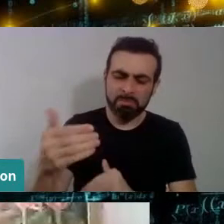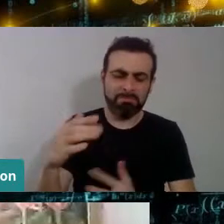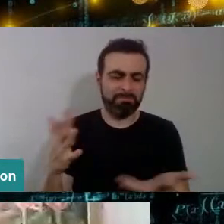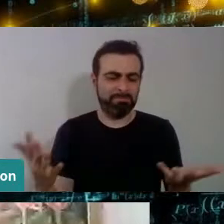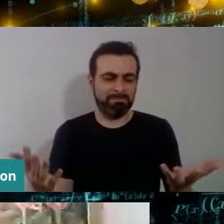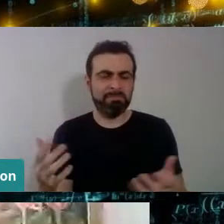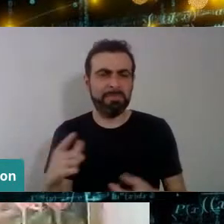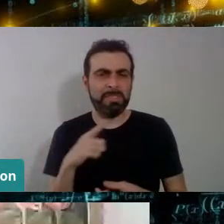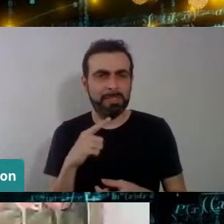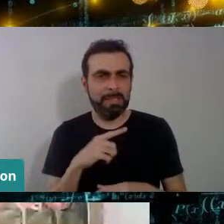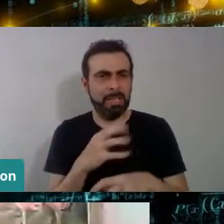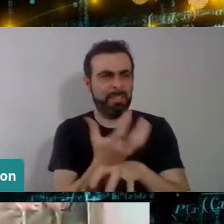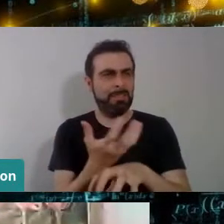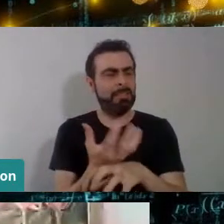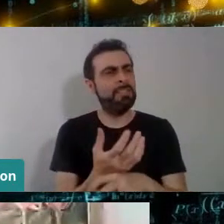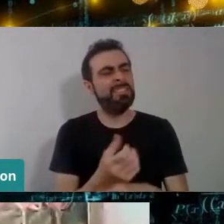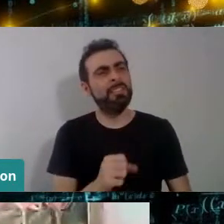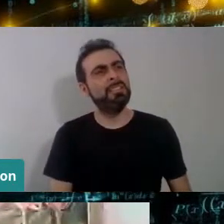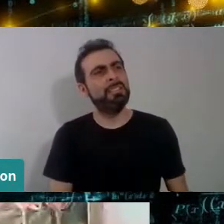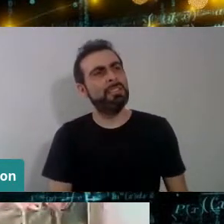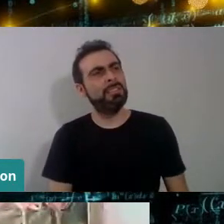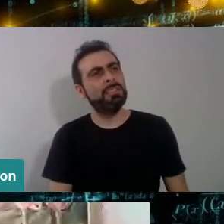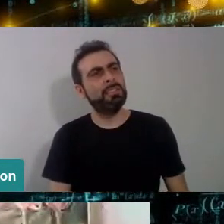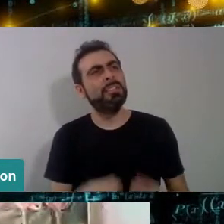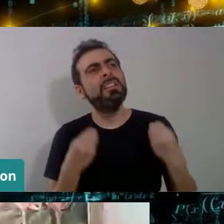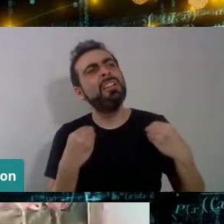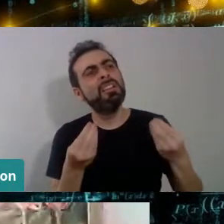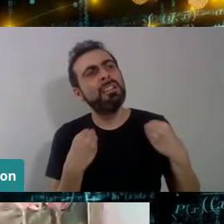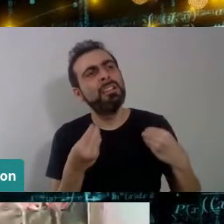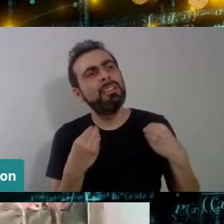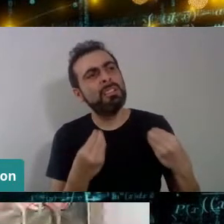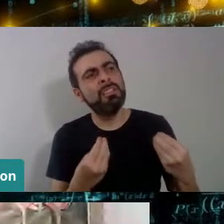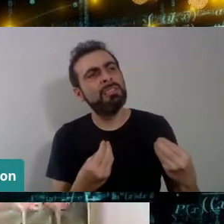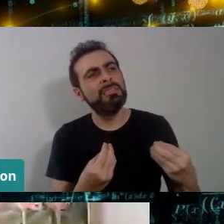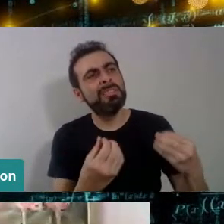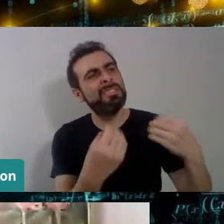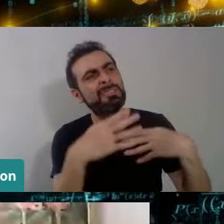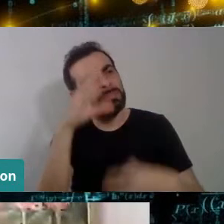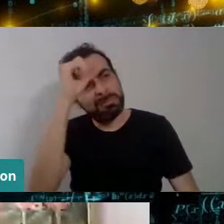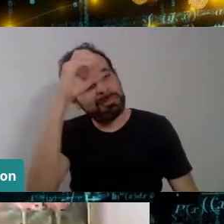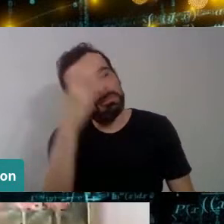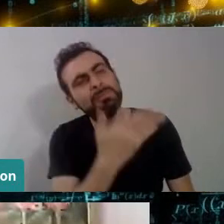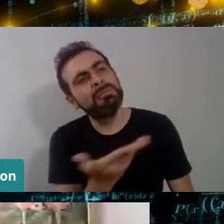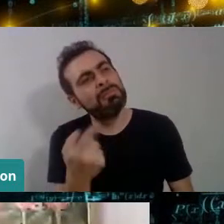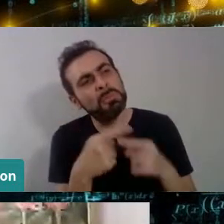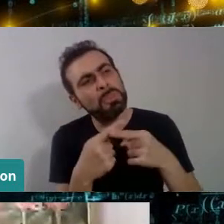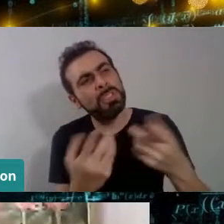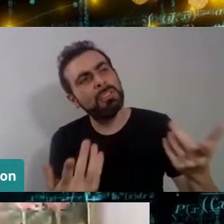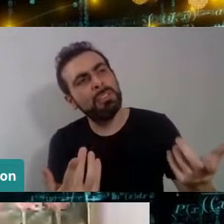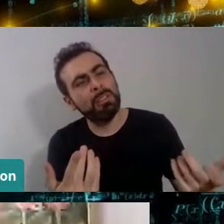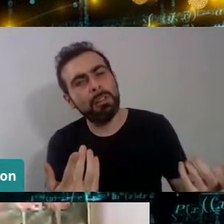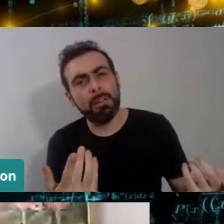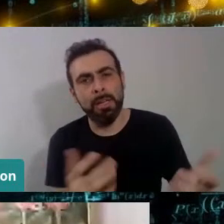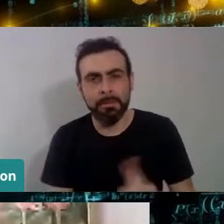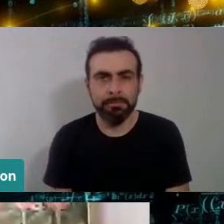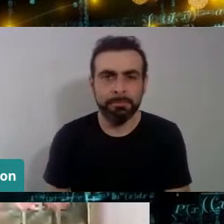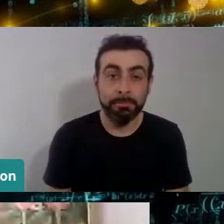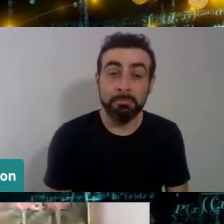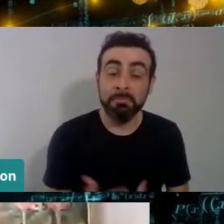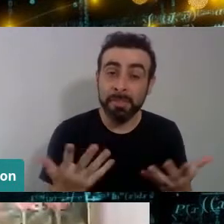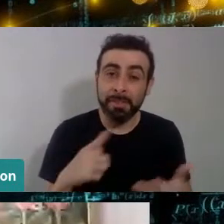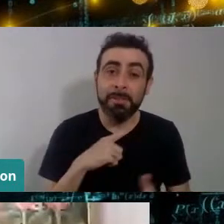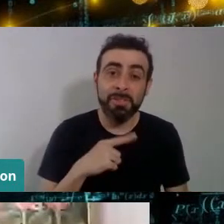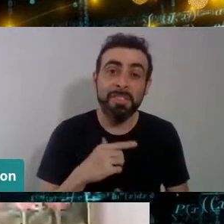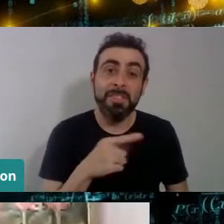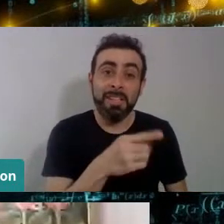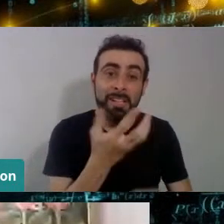Era uma disciplina que as pessoas falavam, pô, mas por que eu estou aprendendo isso, né, Kiko? É. Alguns alunos falam, por que eu estou aprendendo isso? Né? Eu fiz um